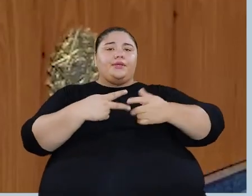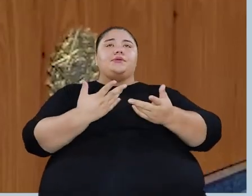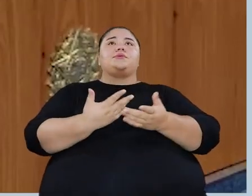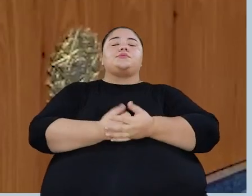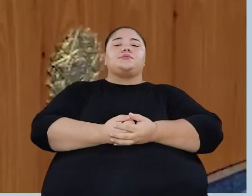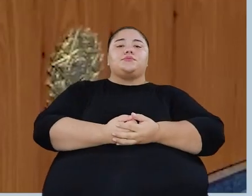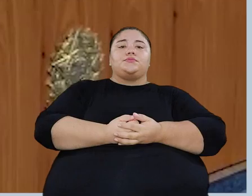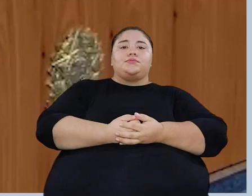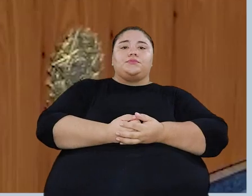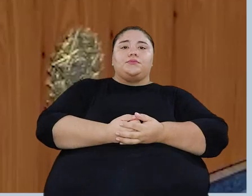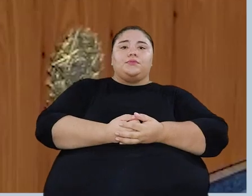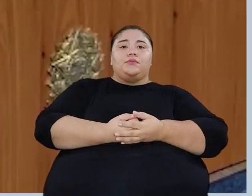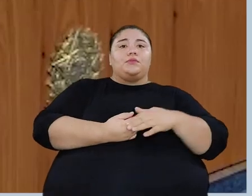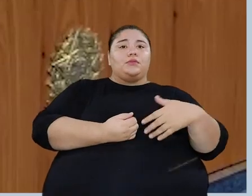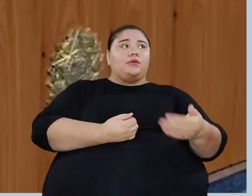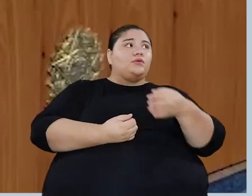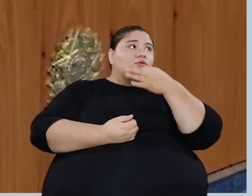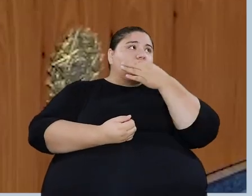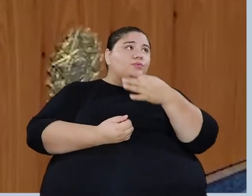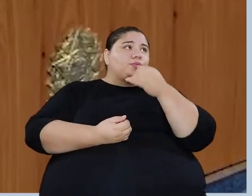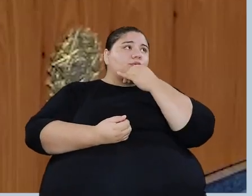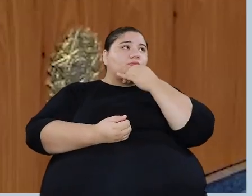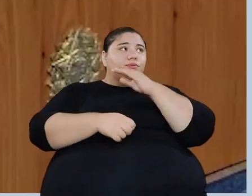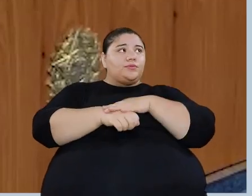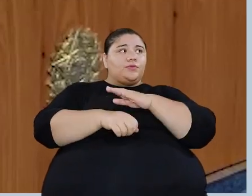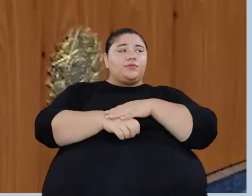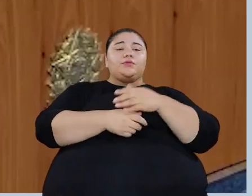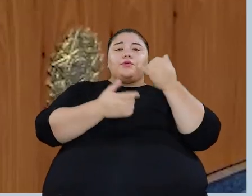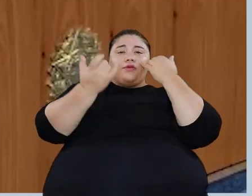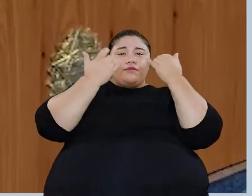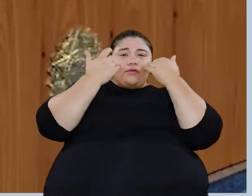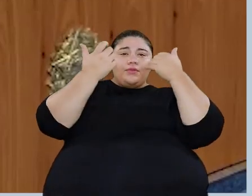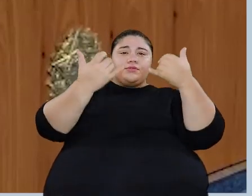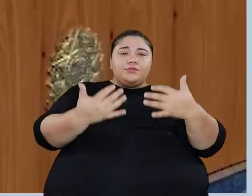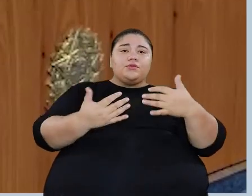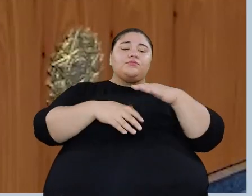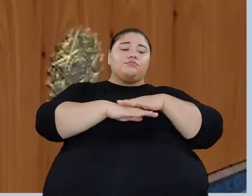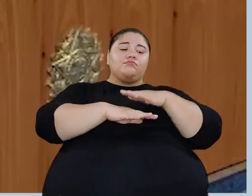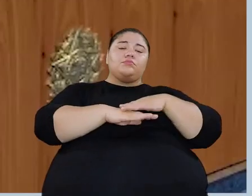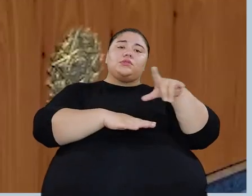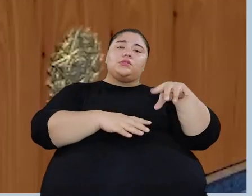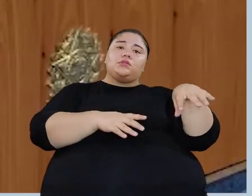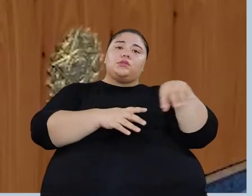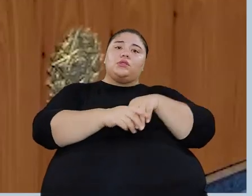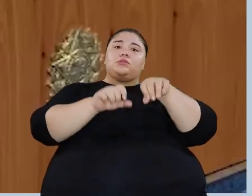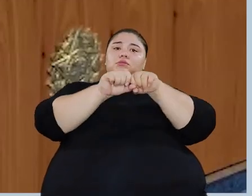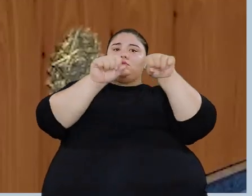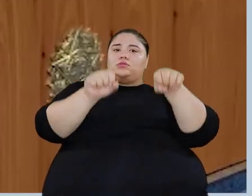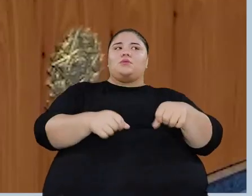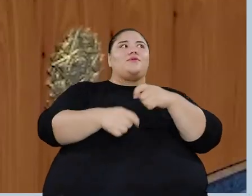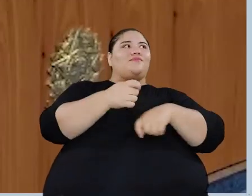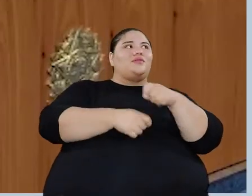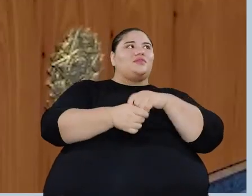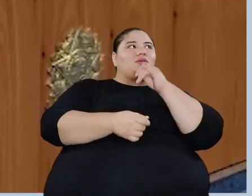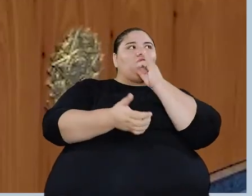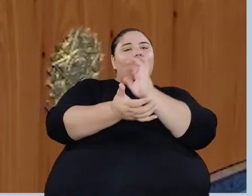Então, supõe-se que o trânsito dessas informações virá pelo sistema financeiro, né? Ou por